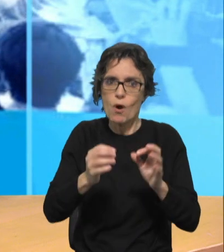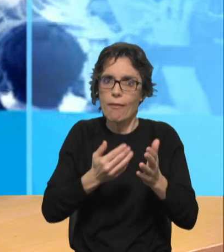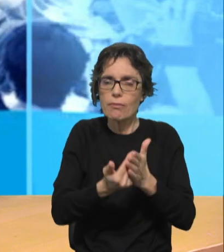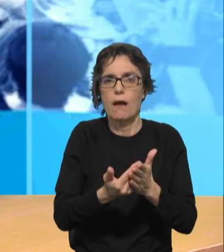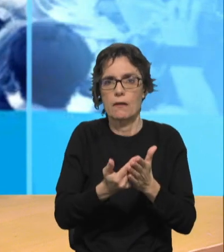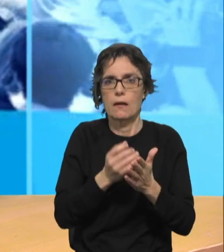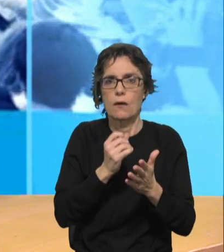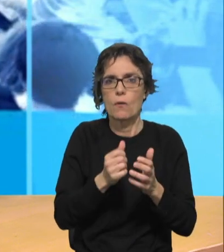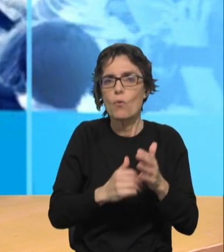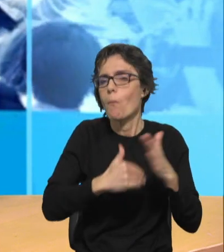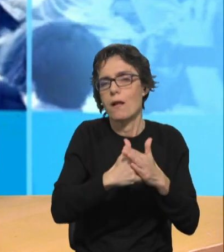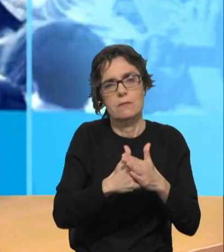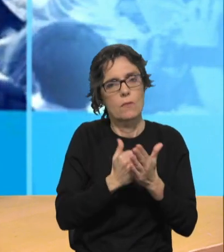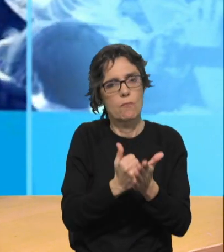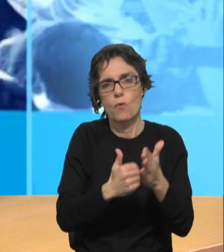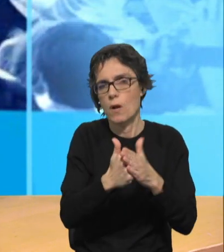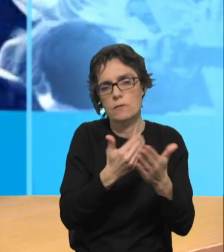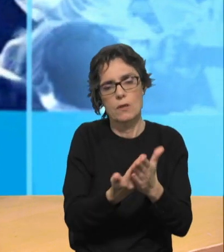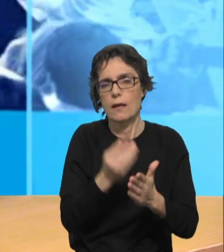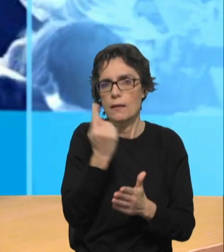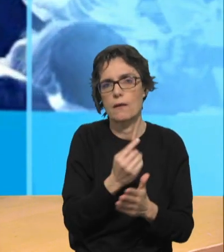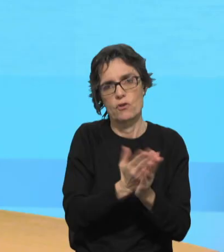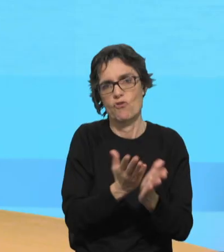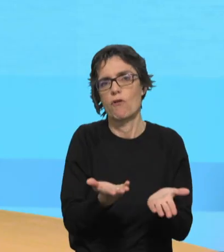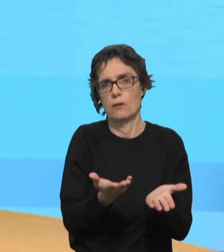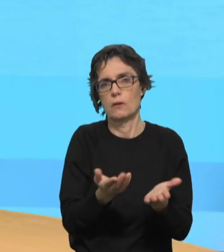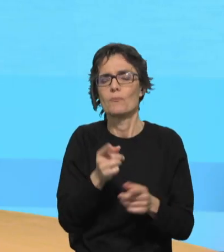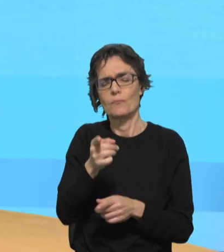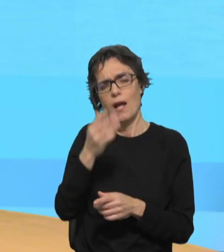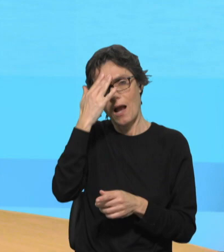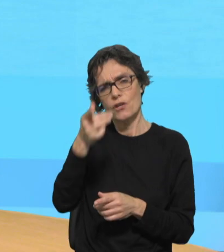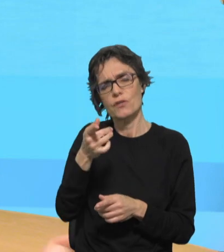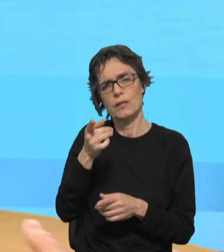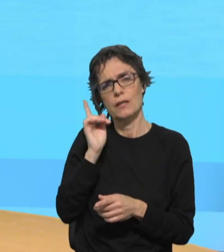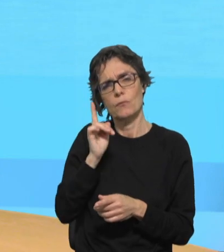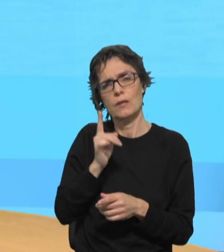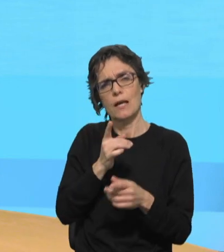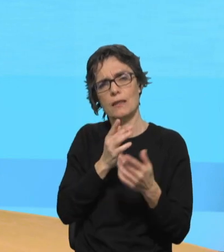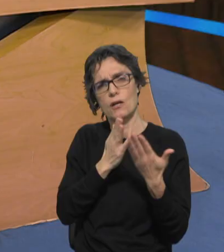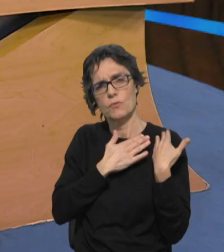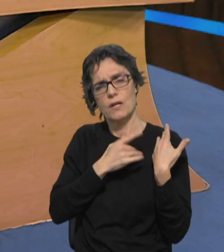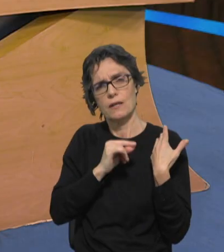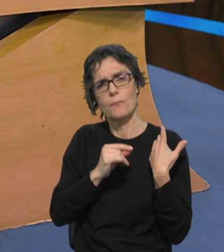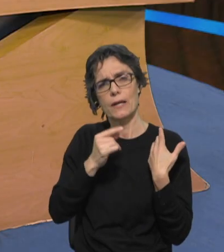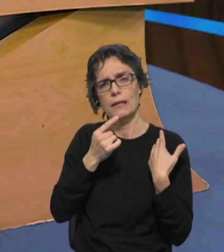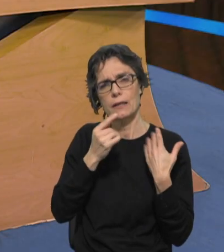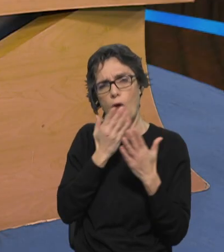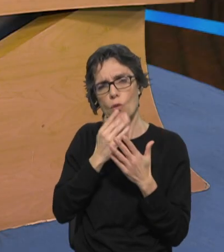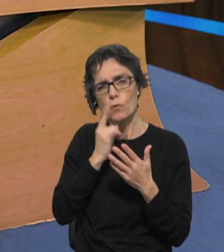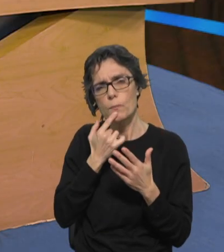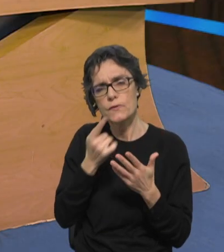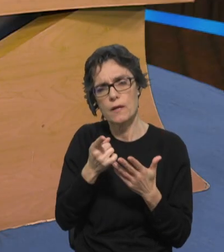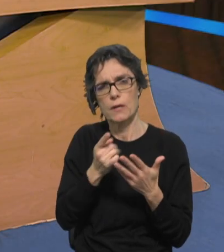os acompanhamentos, os apoios, etc. Portanto, há sobretudo essa responsabilização individual que Sim, é tem que haver fundamental. muito. E depois os pais têm